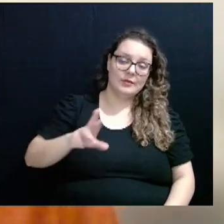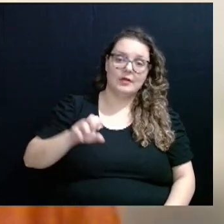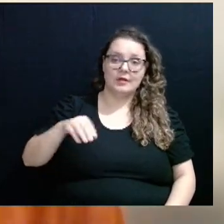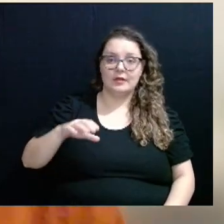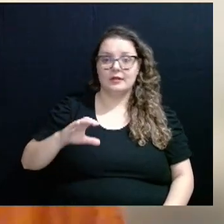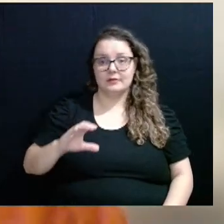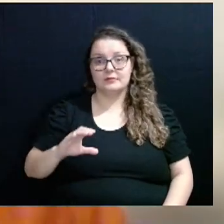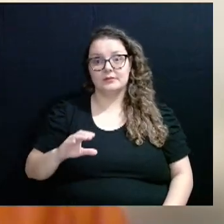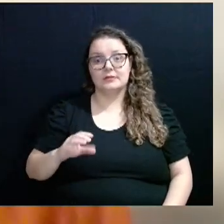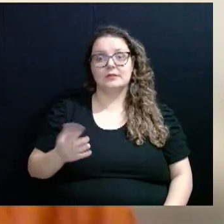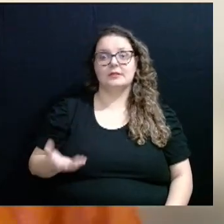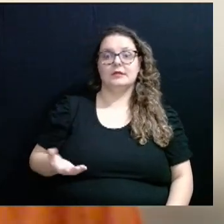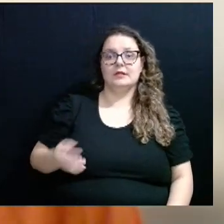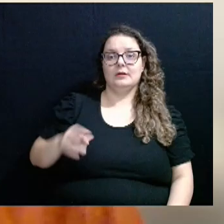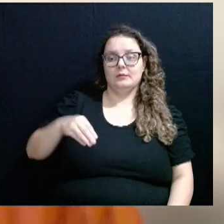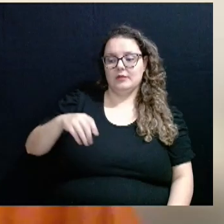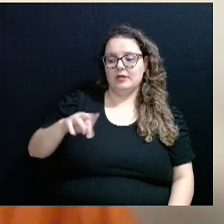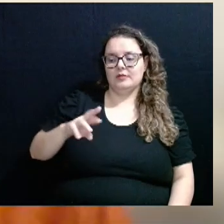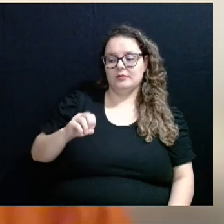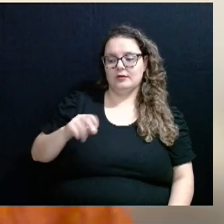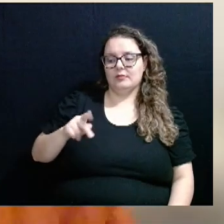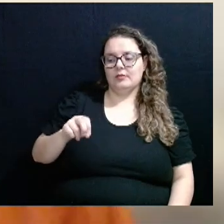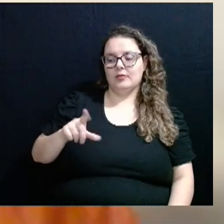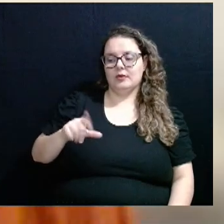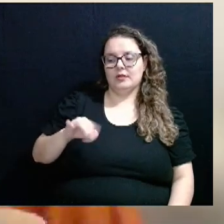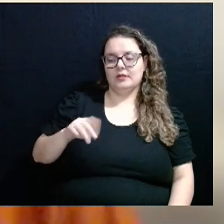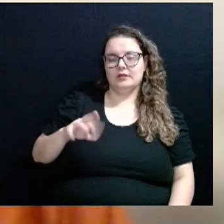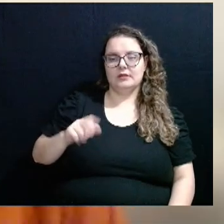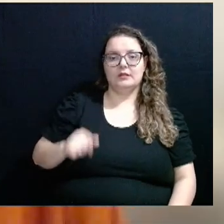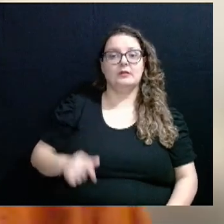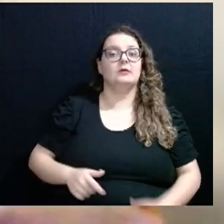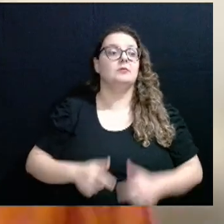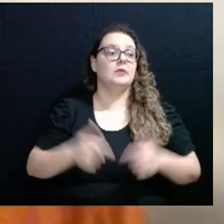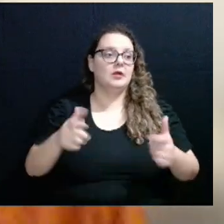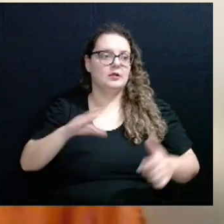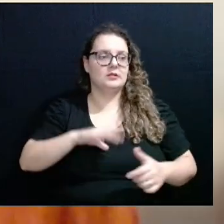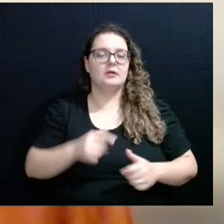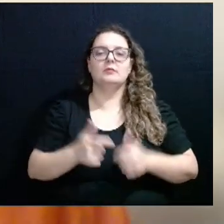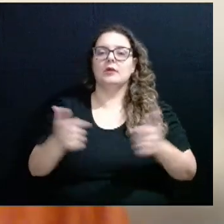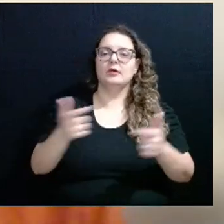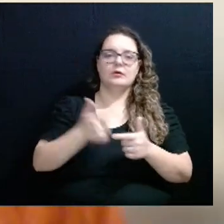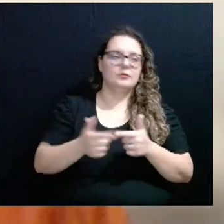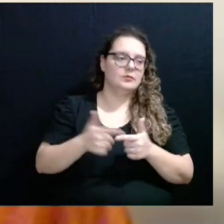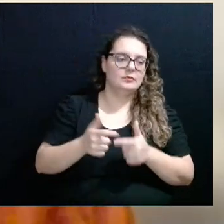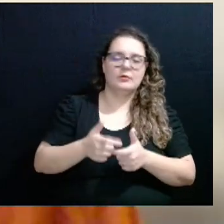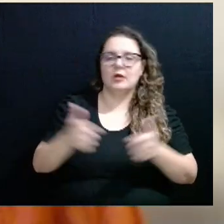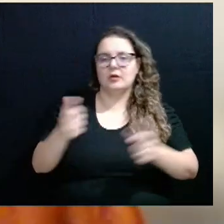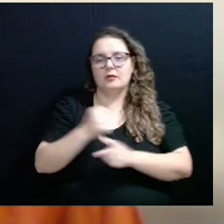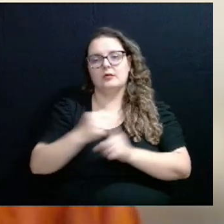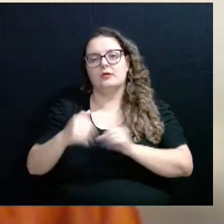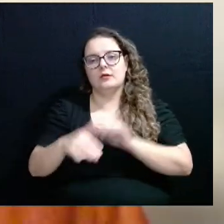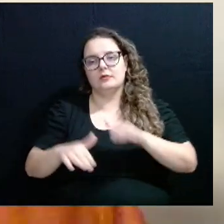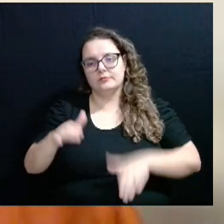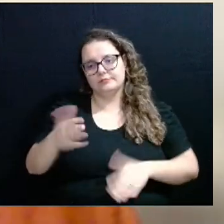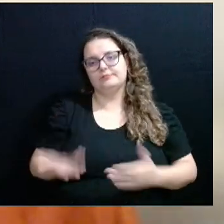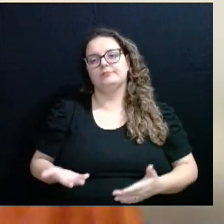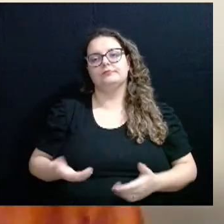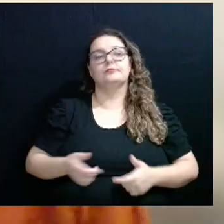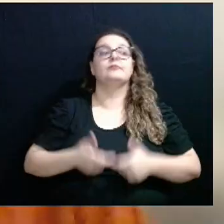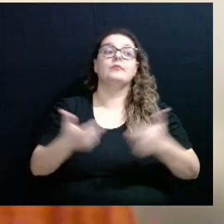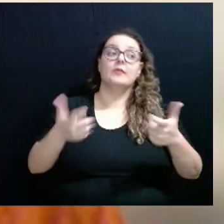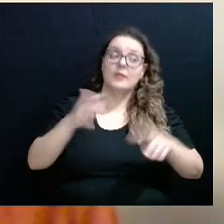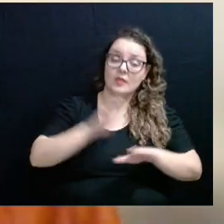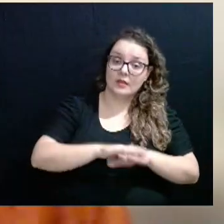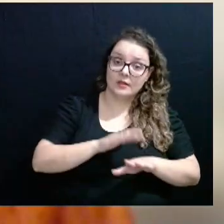quanto maior a cidade, maiores os problemas, maior a desigualdade. E maior a necessidade de ações para que